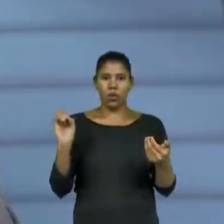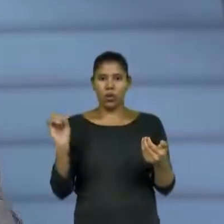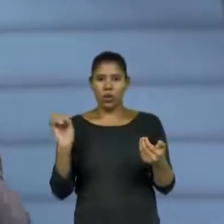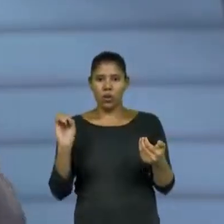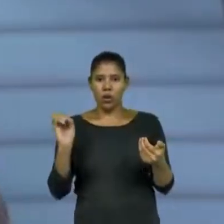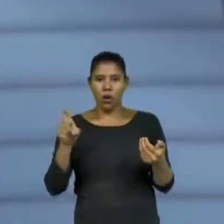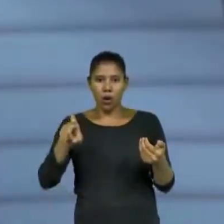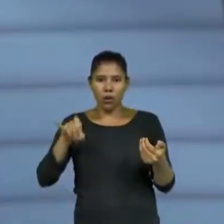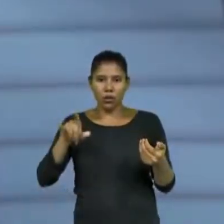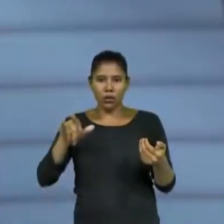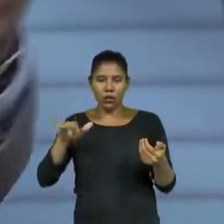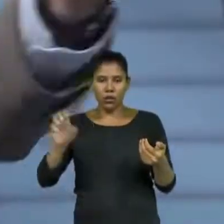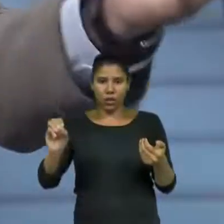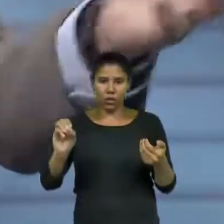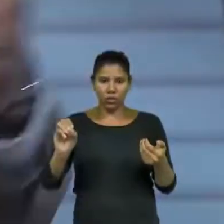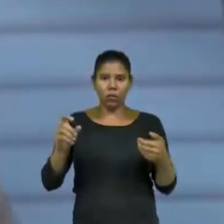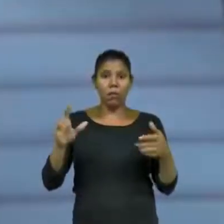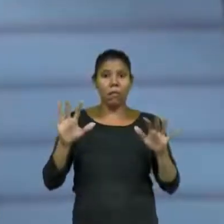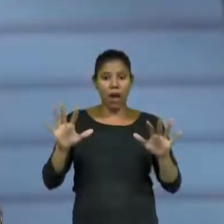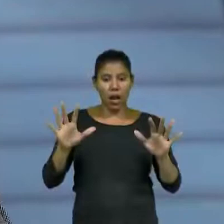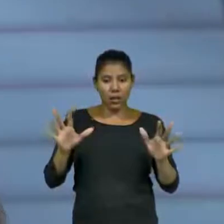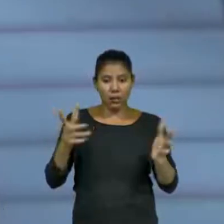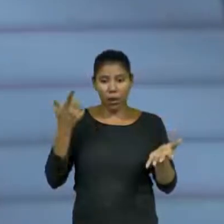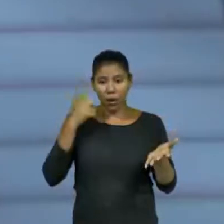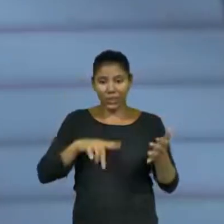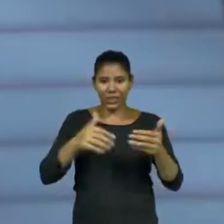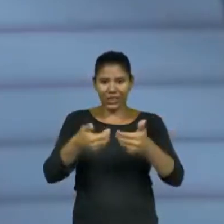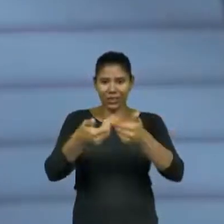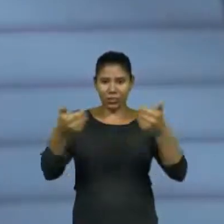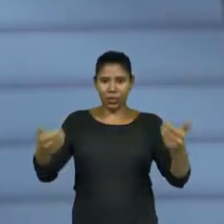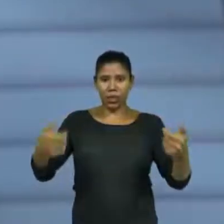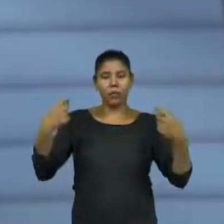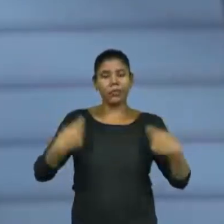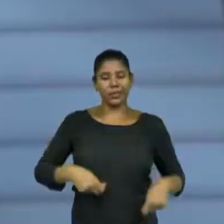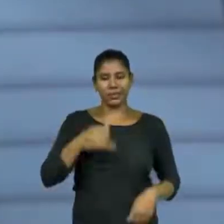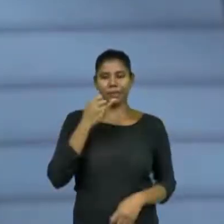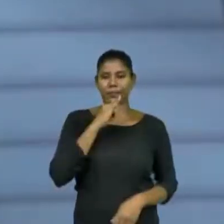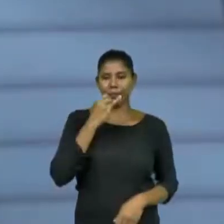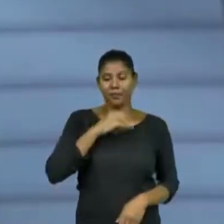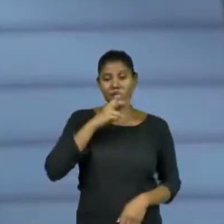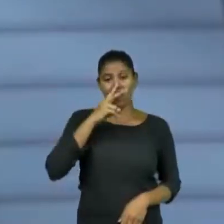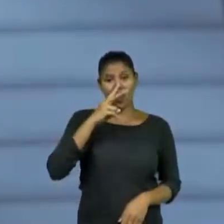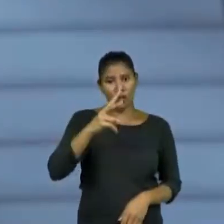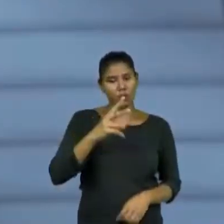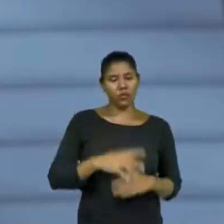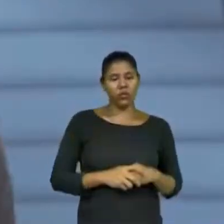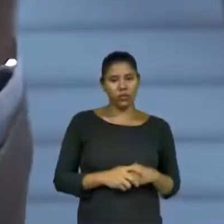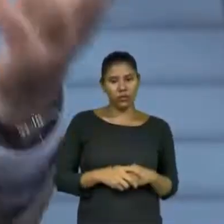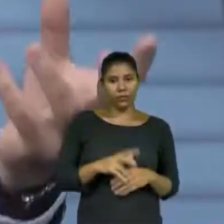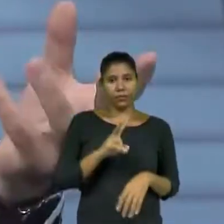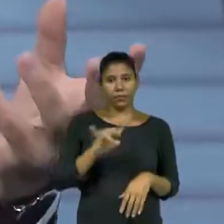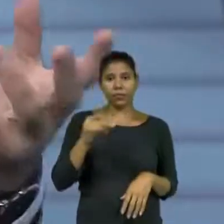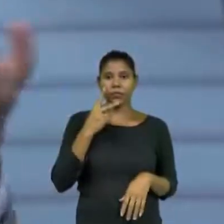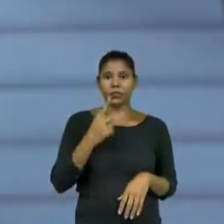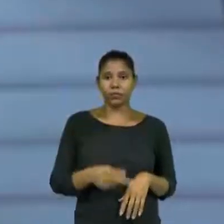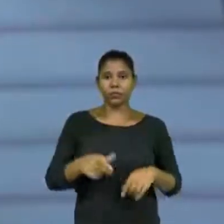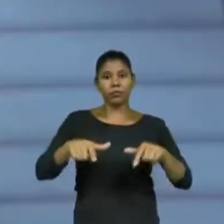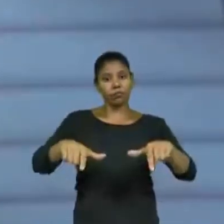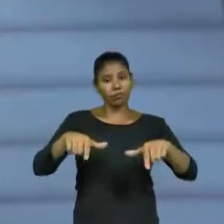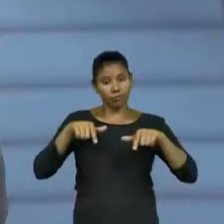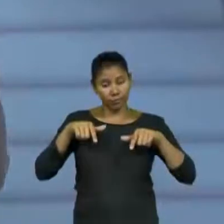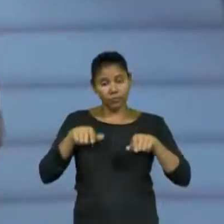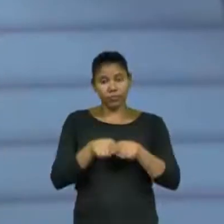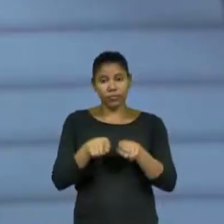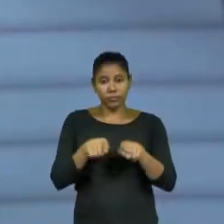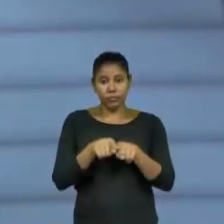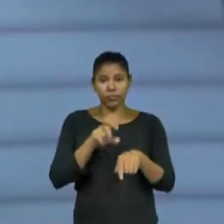nós vamos debater muito a eólica offshore, a interação da offshore com o hidrogênio. Vamos falar também da certificação. Se